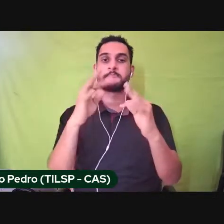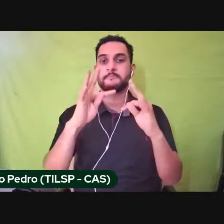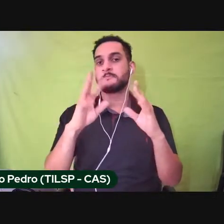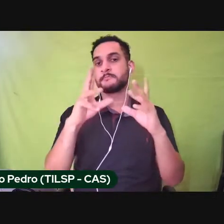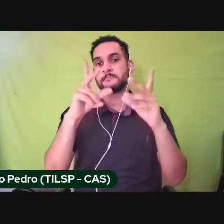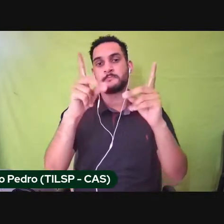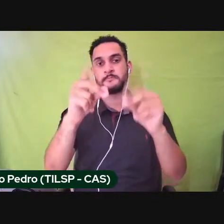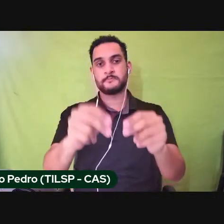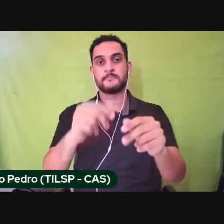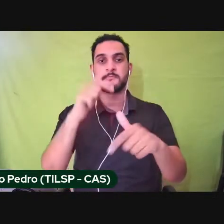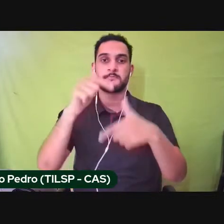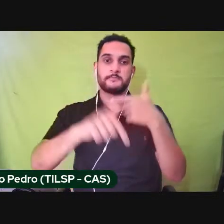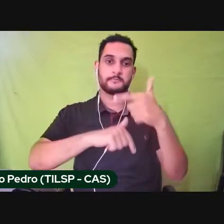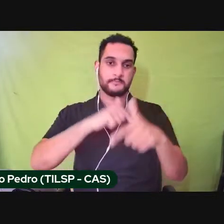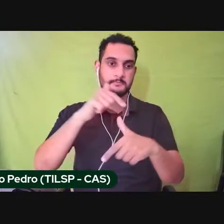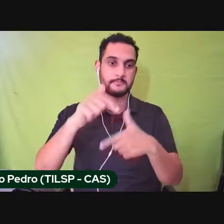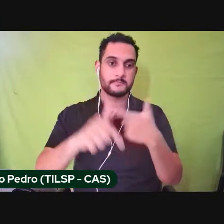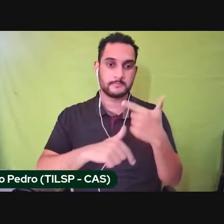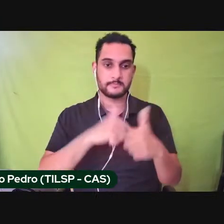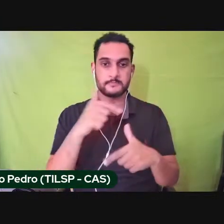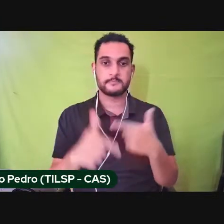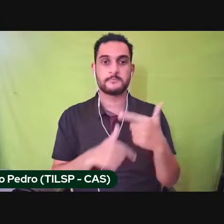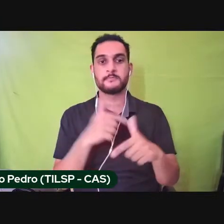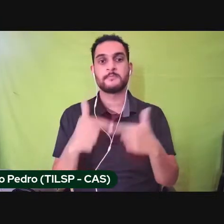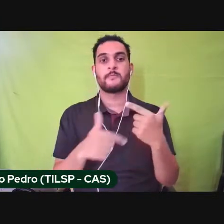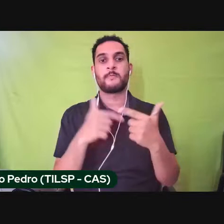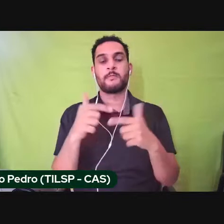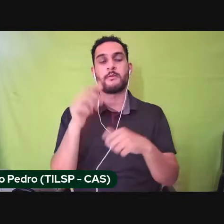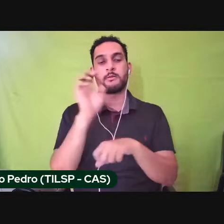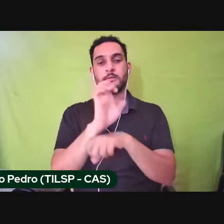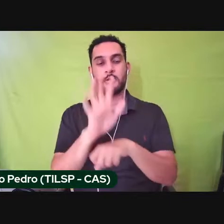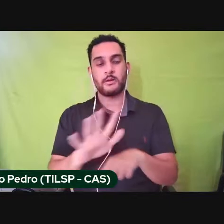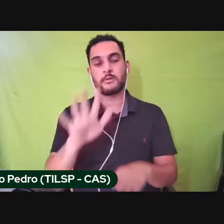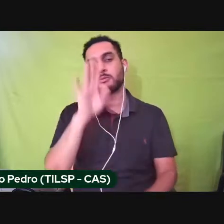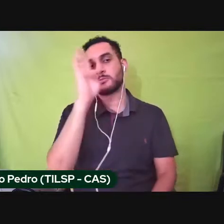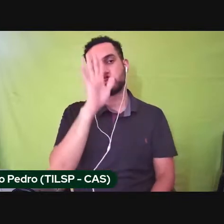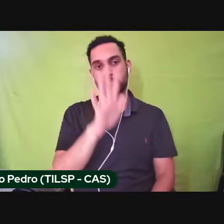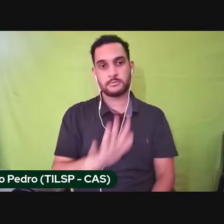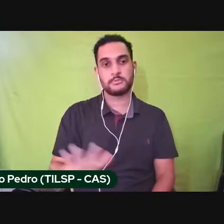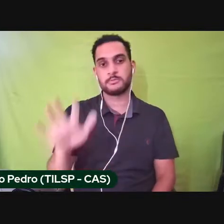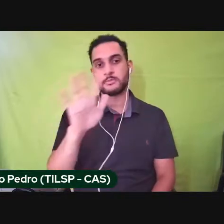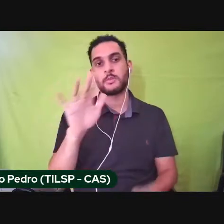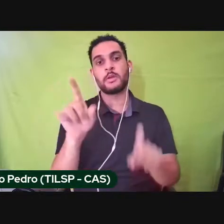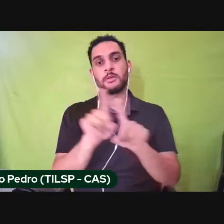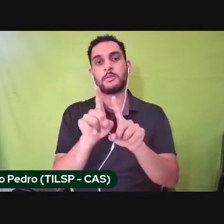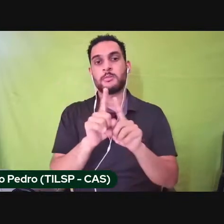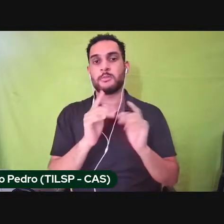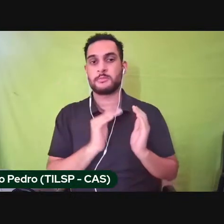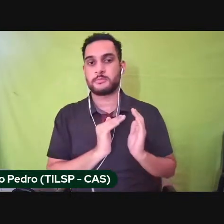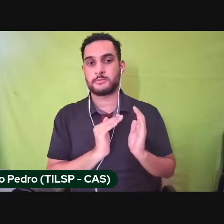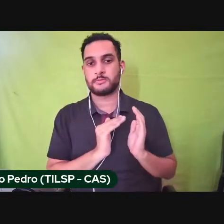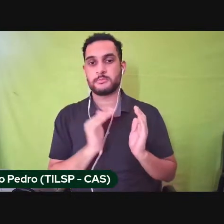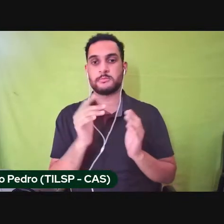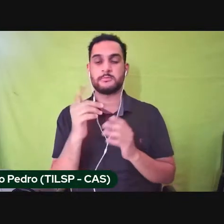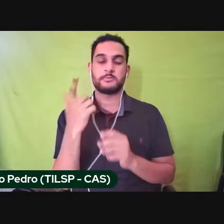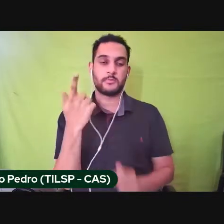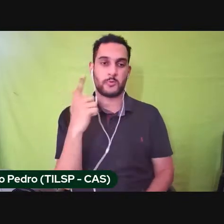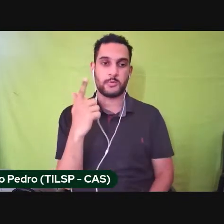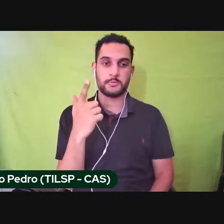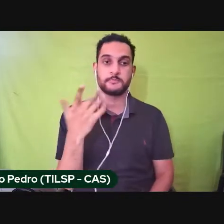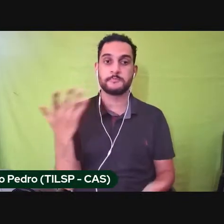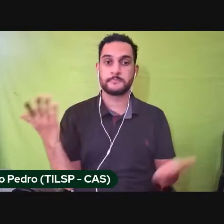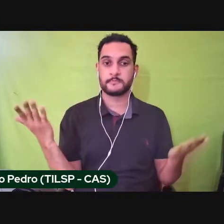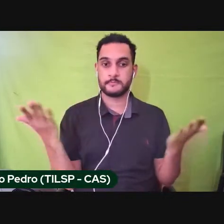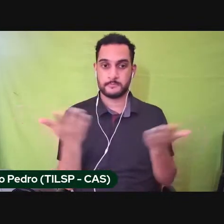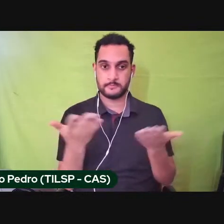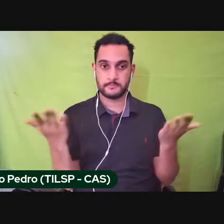todas as ações da Federação Estadual, da Federação Nacional e da própria APAE Goiânia. E nesse momento, no ciclo